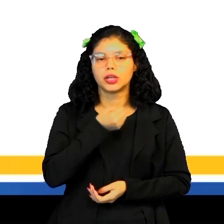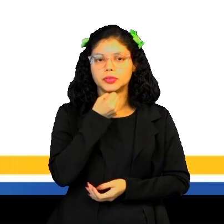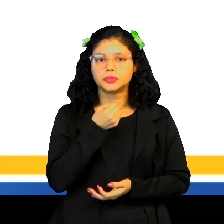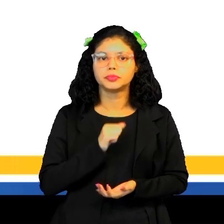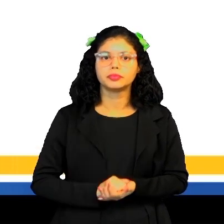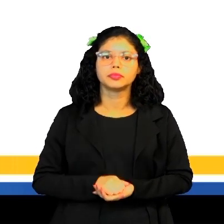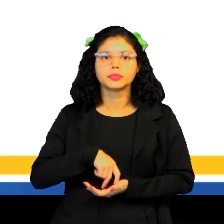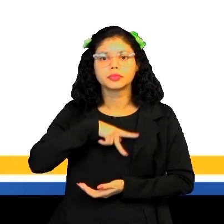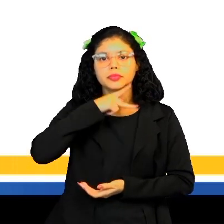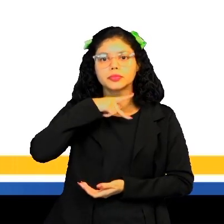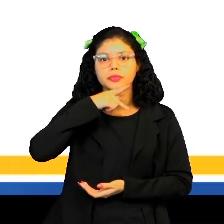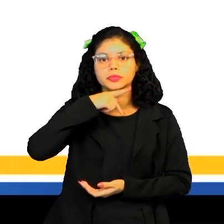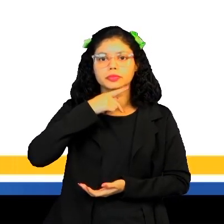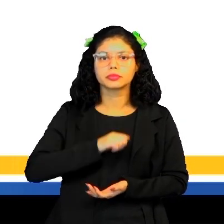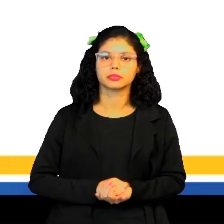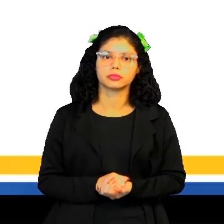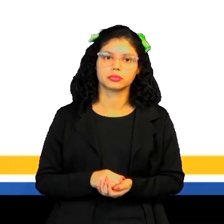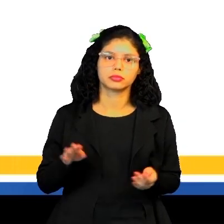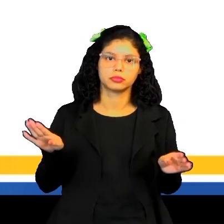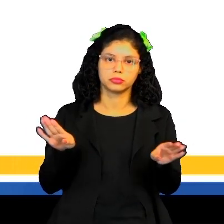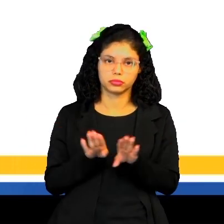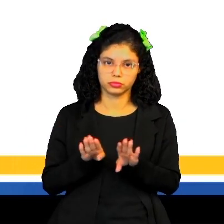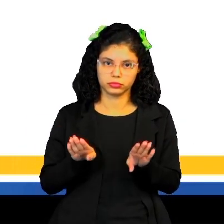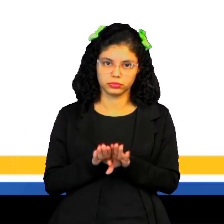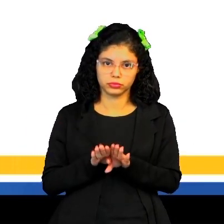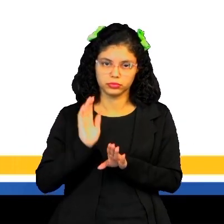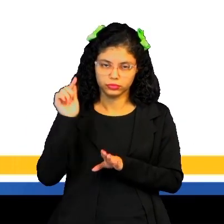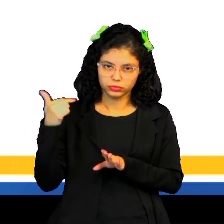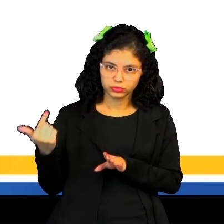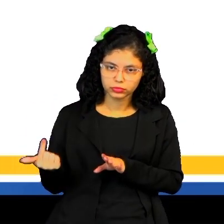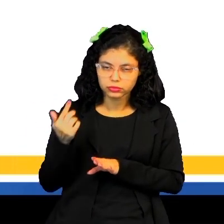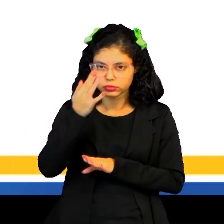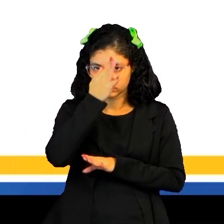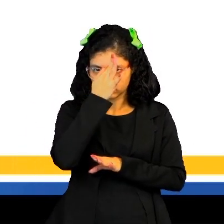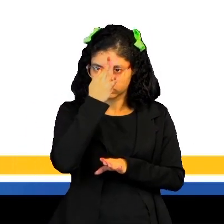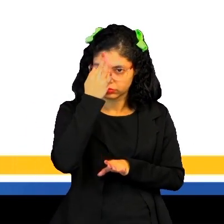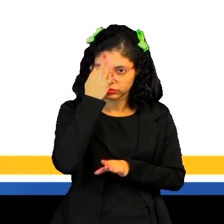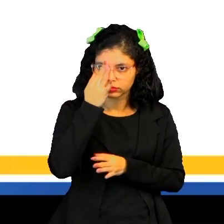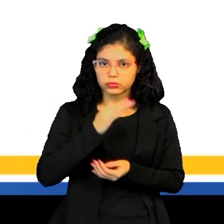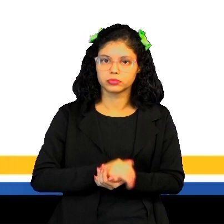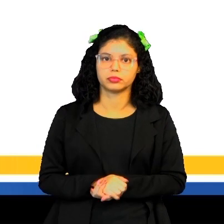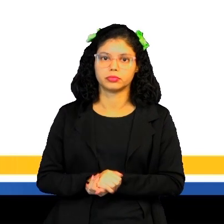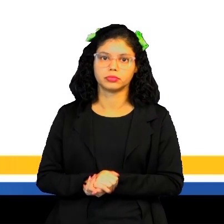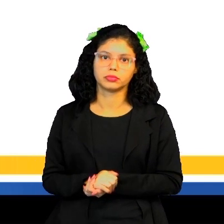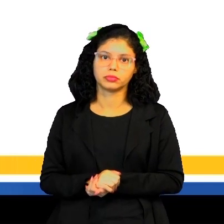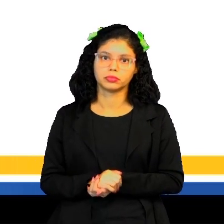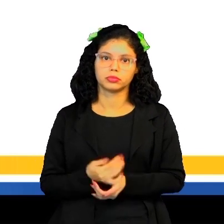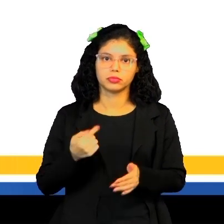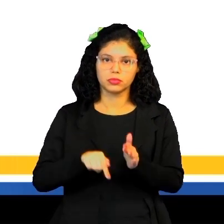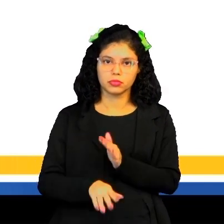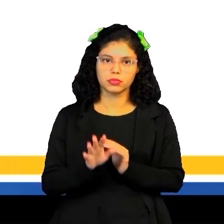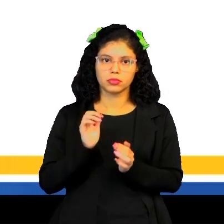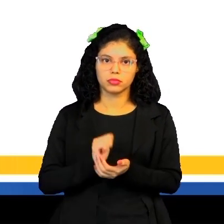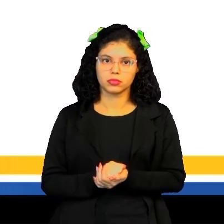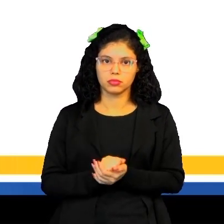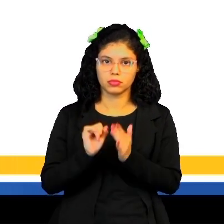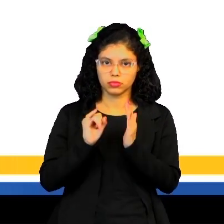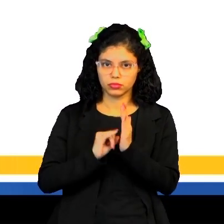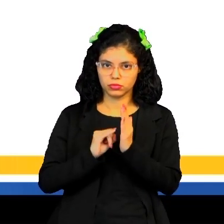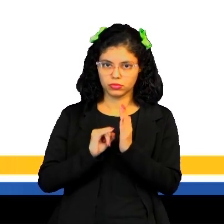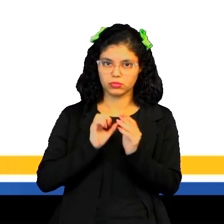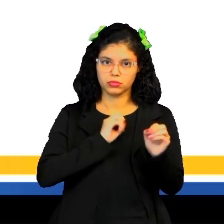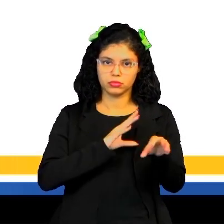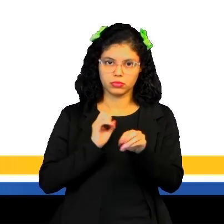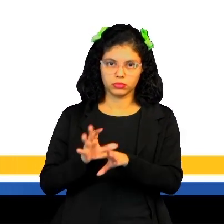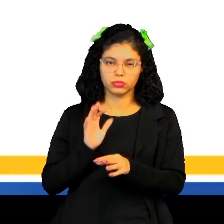discurso. O Platão, que é um outro filósofo importante, que funda aí uma instituição,